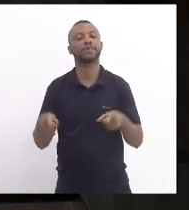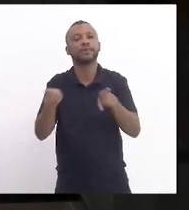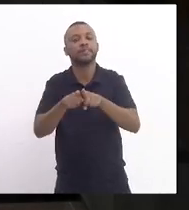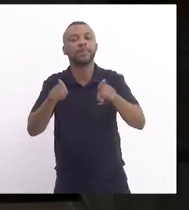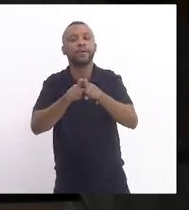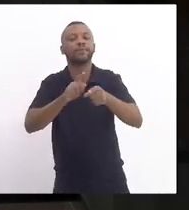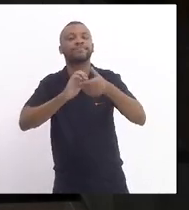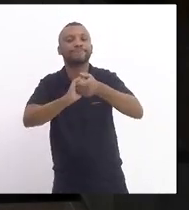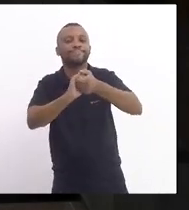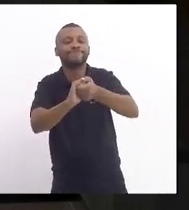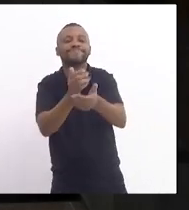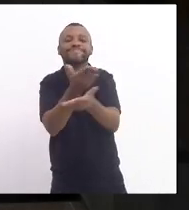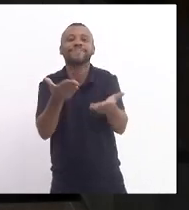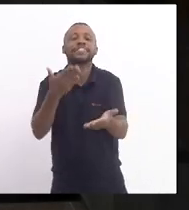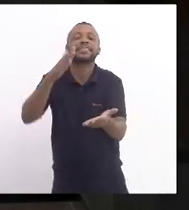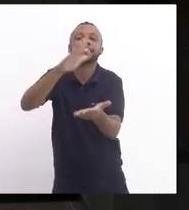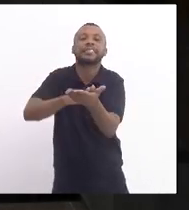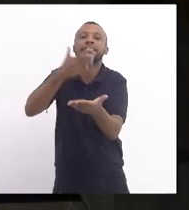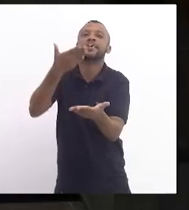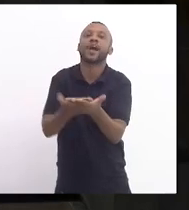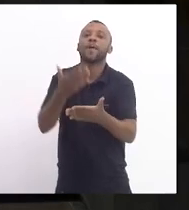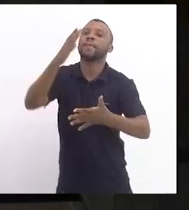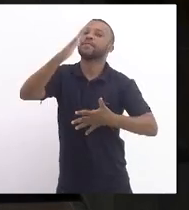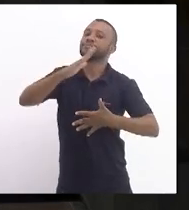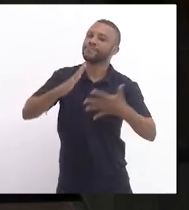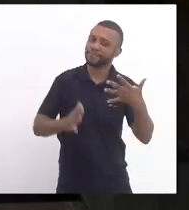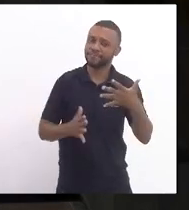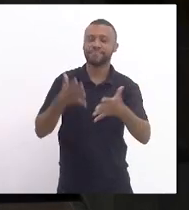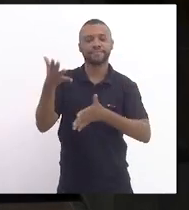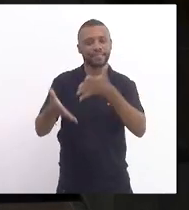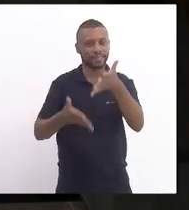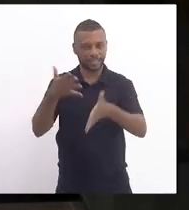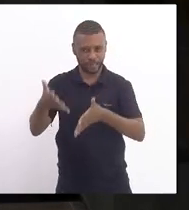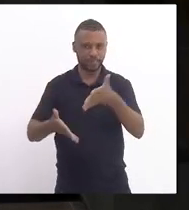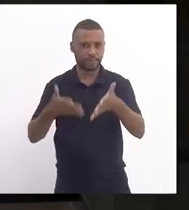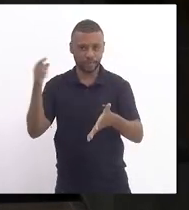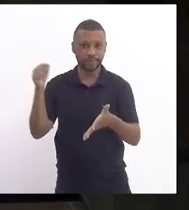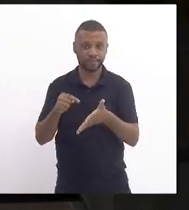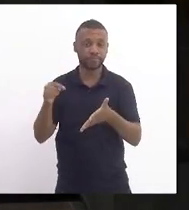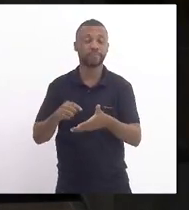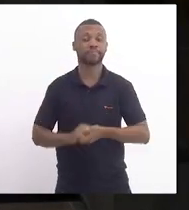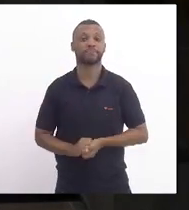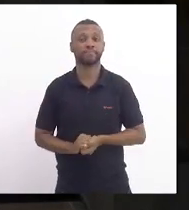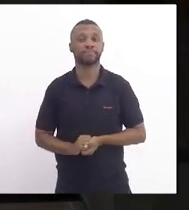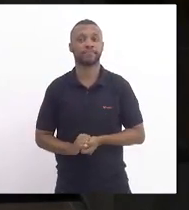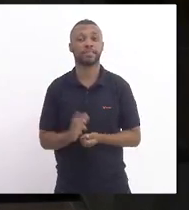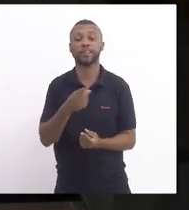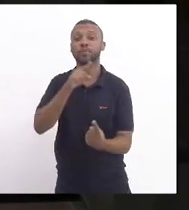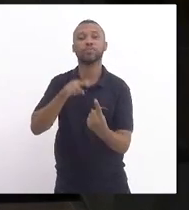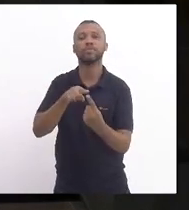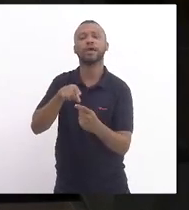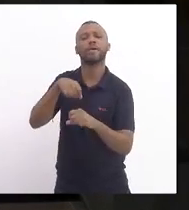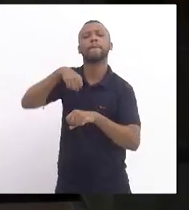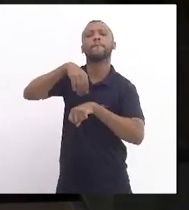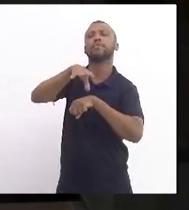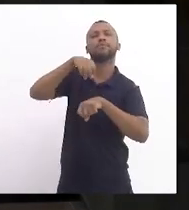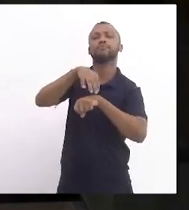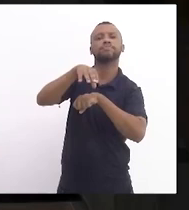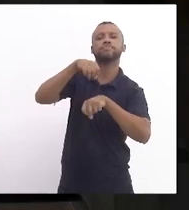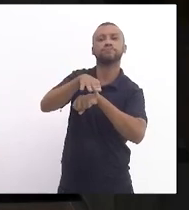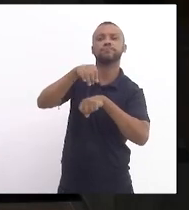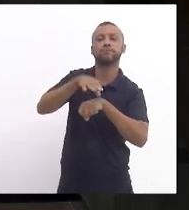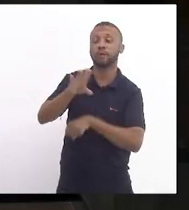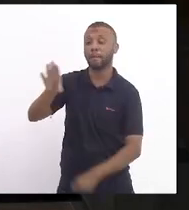complementar o senhor e intérprete da linguagem de libras que leva a nossa voz